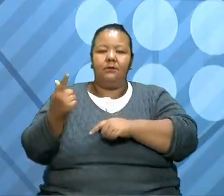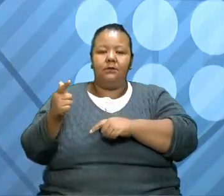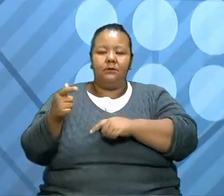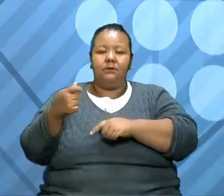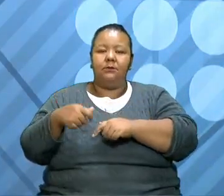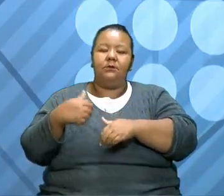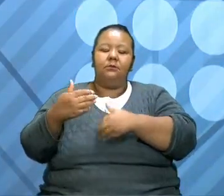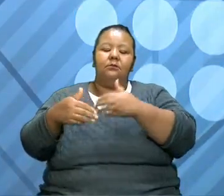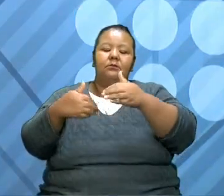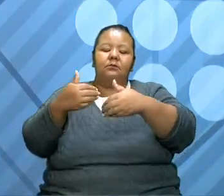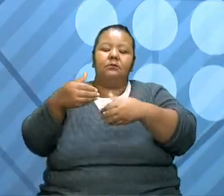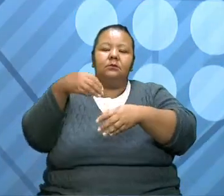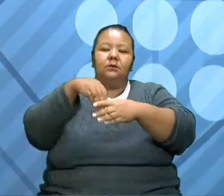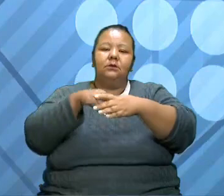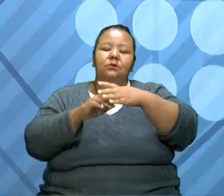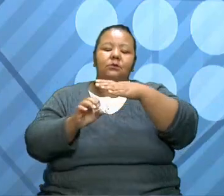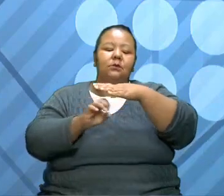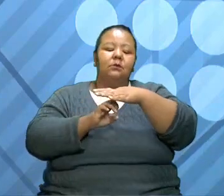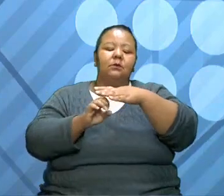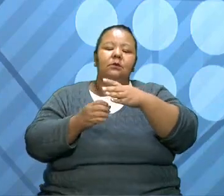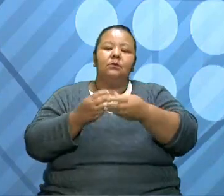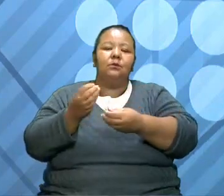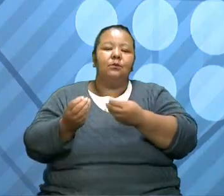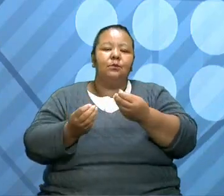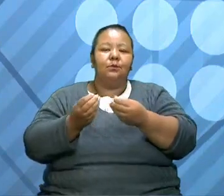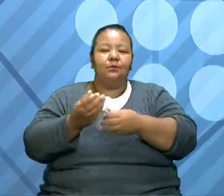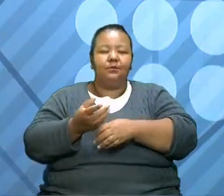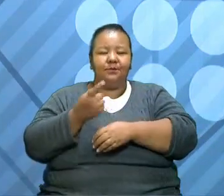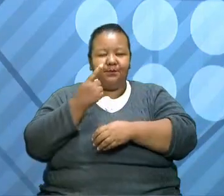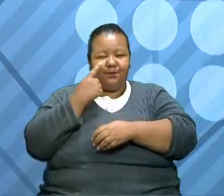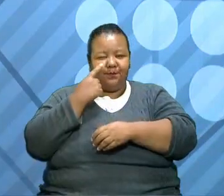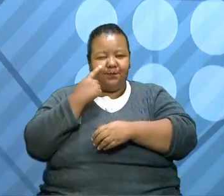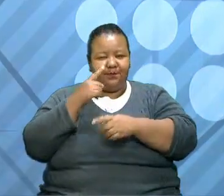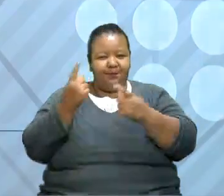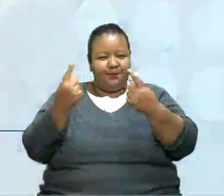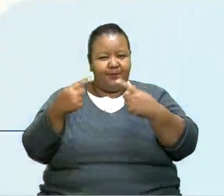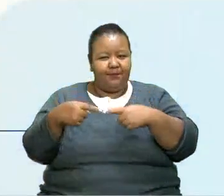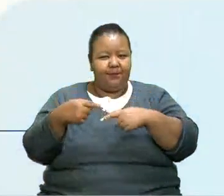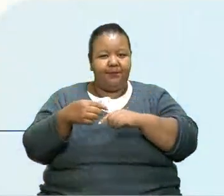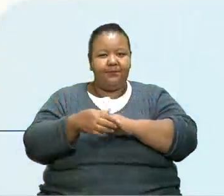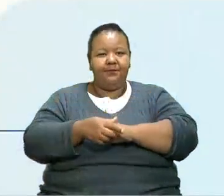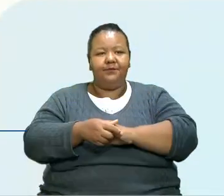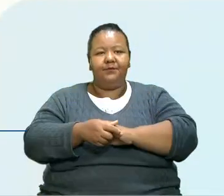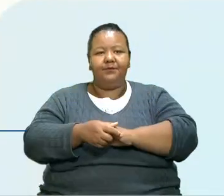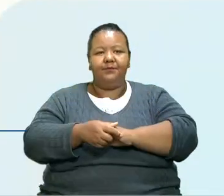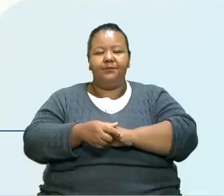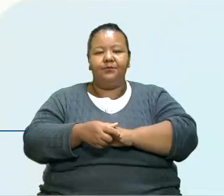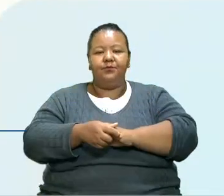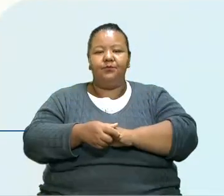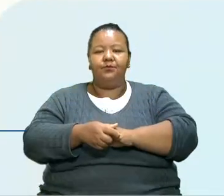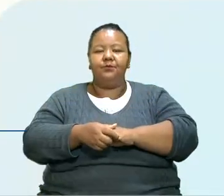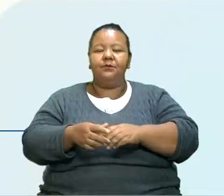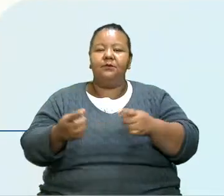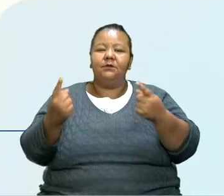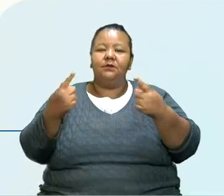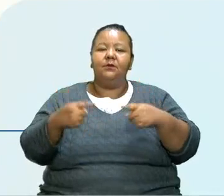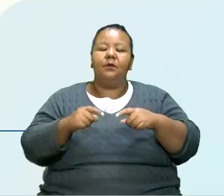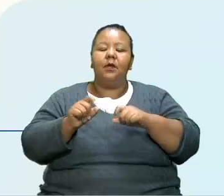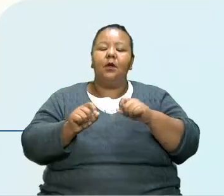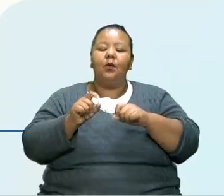dentro da empresa. Mas como que ela vai fazer isso? Vamos ver esse desafio? Então, o desafio é